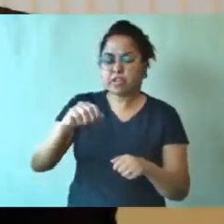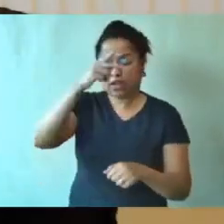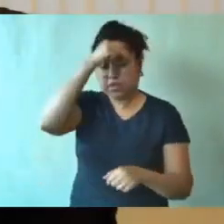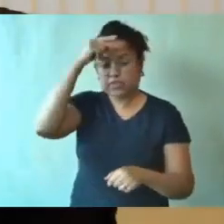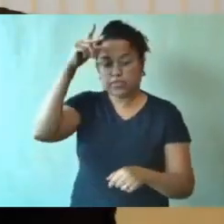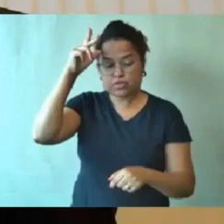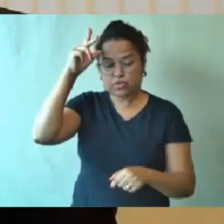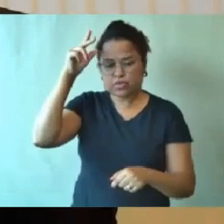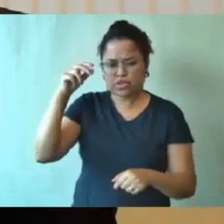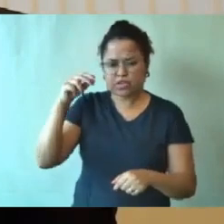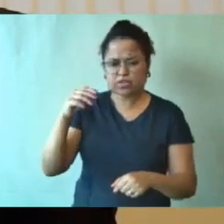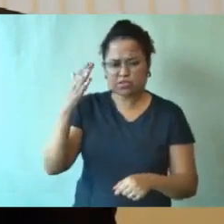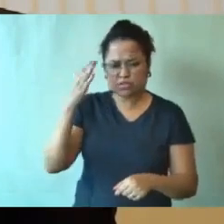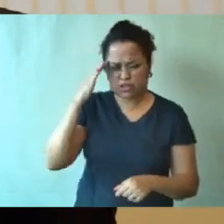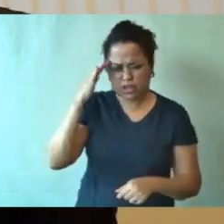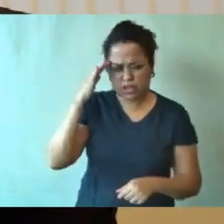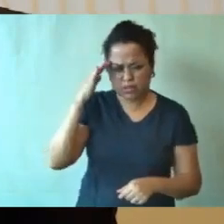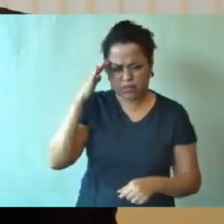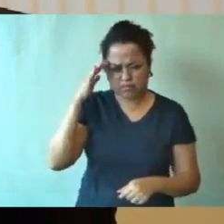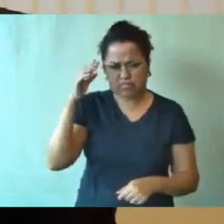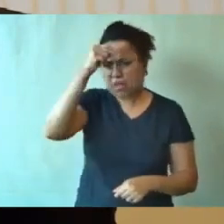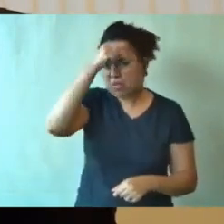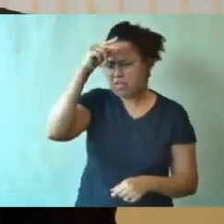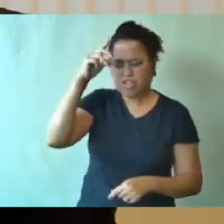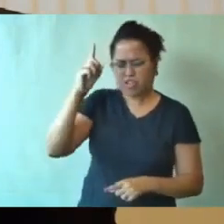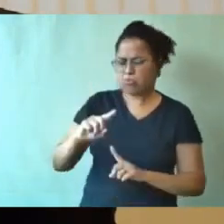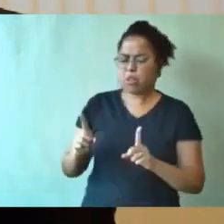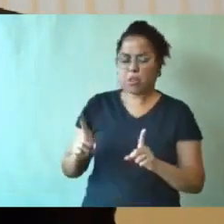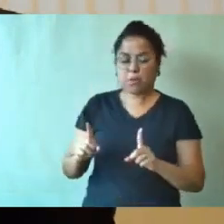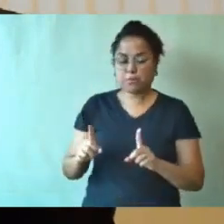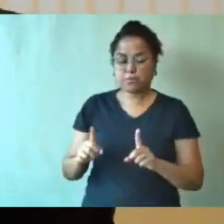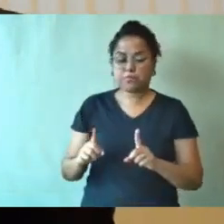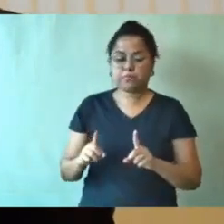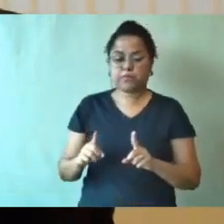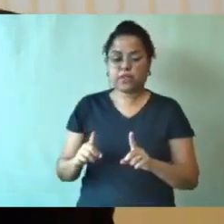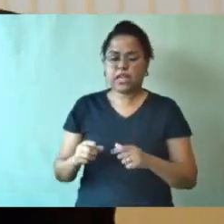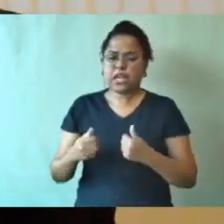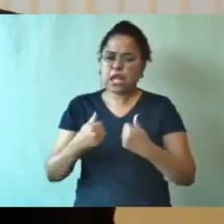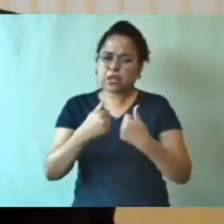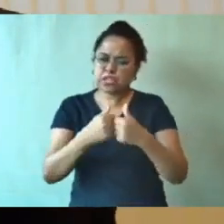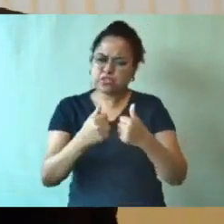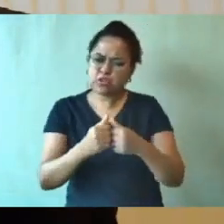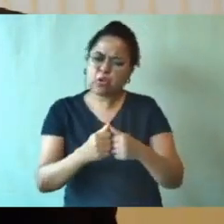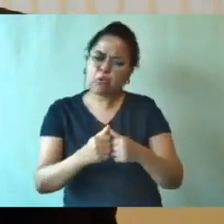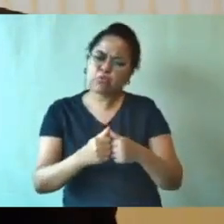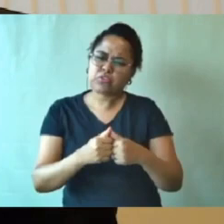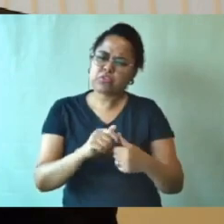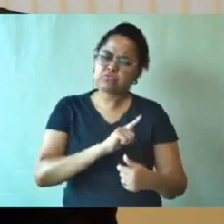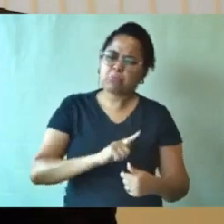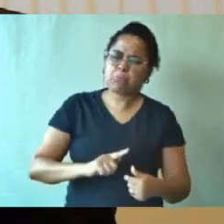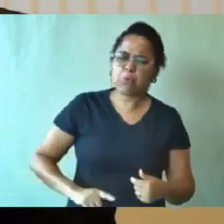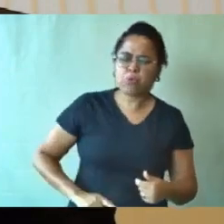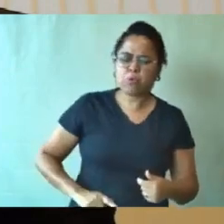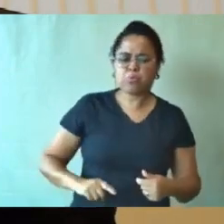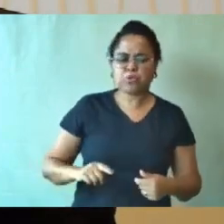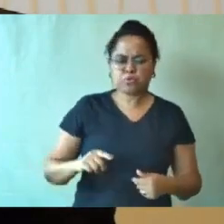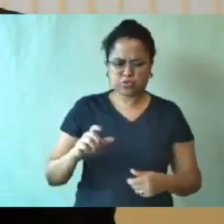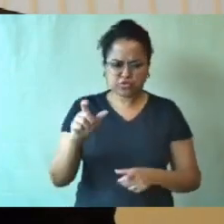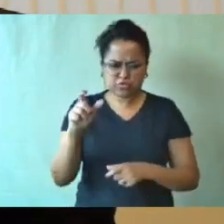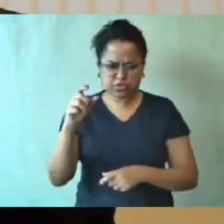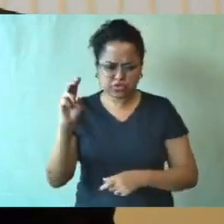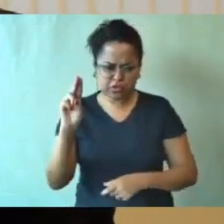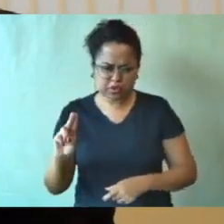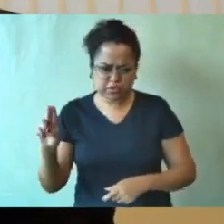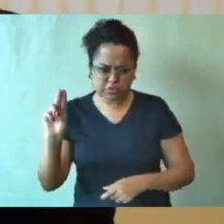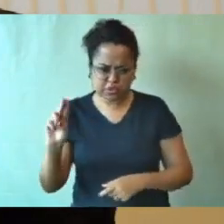Olha, a prefeitura não. A questão do transporte público de passageiros, eu posso dar uma resposta mais